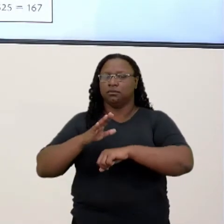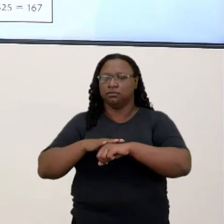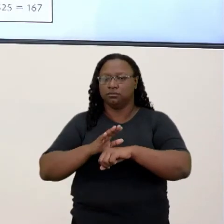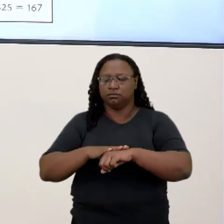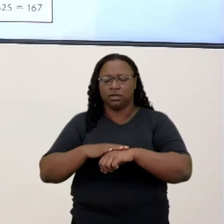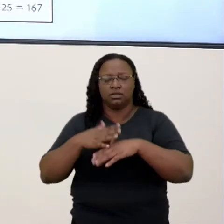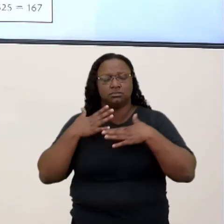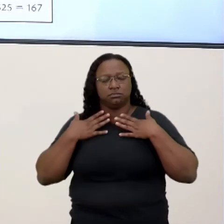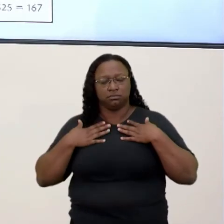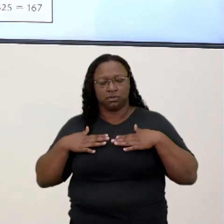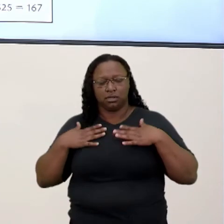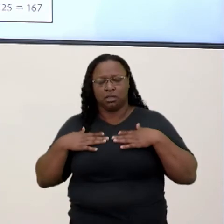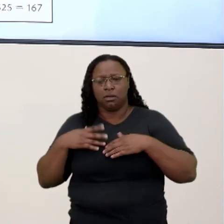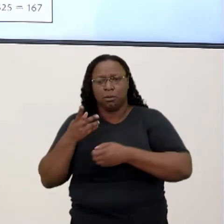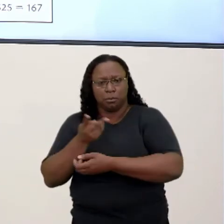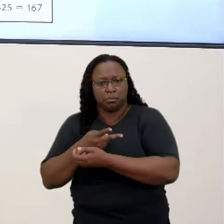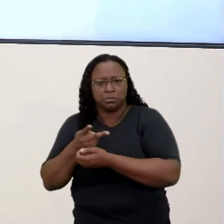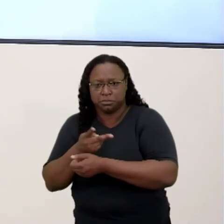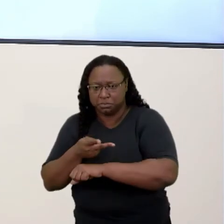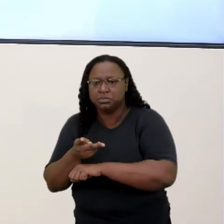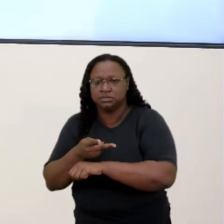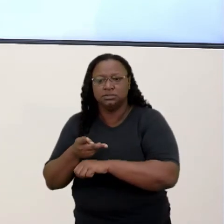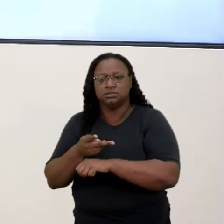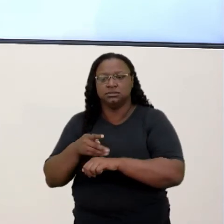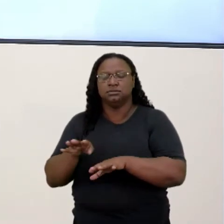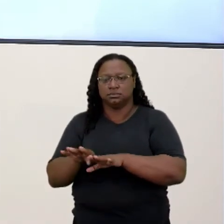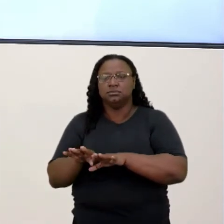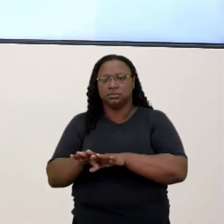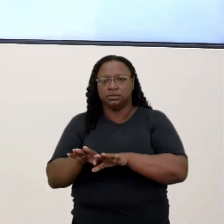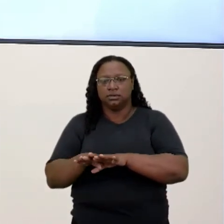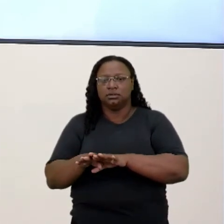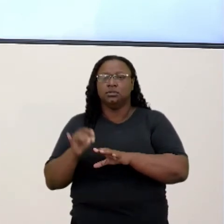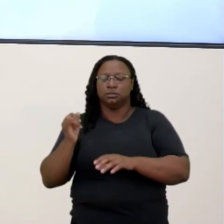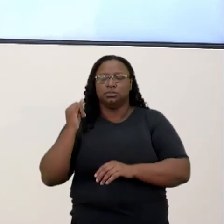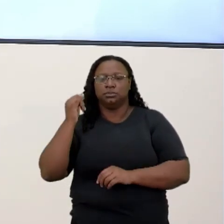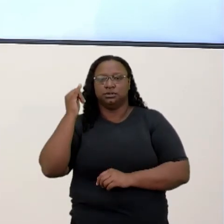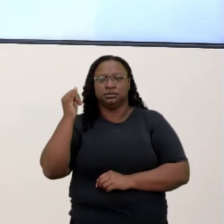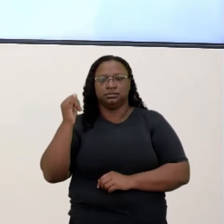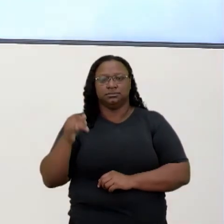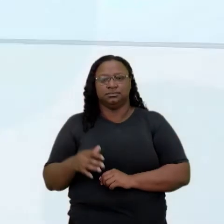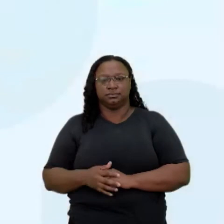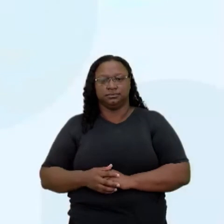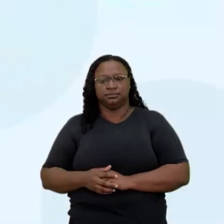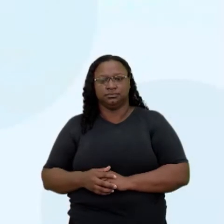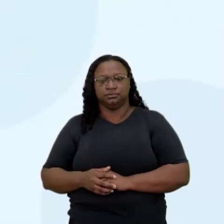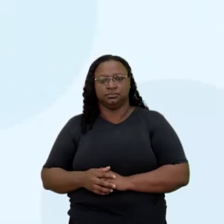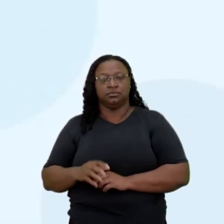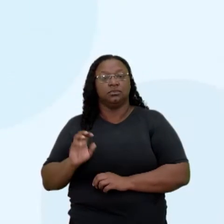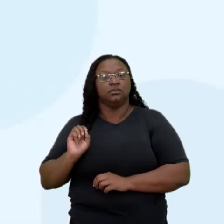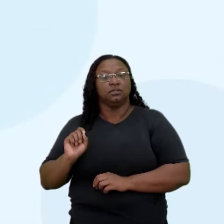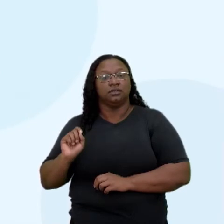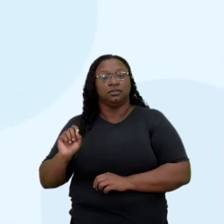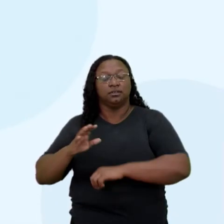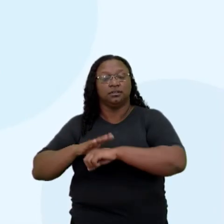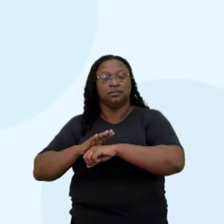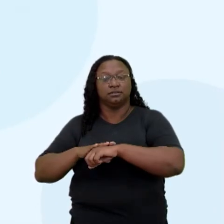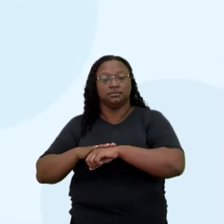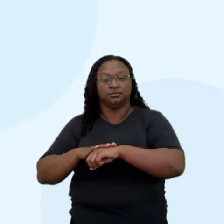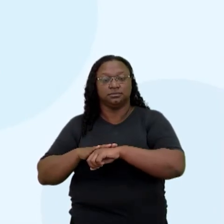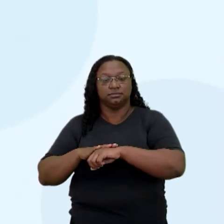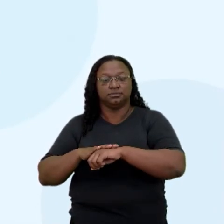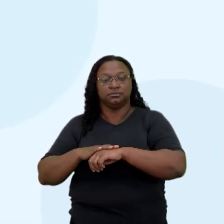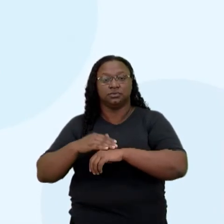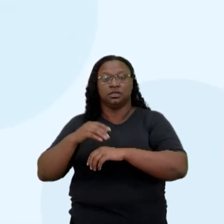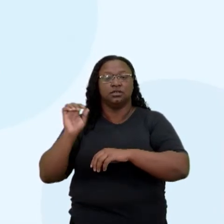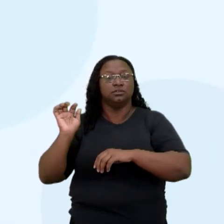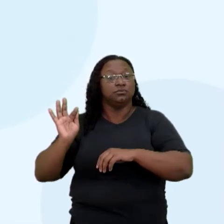paciência, pesquise também, é muito legal, muito importante. Bom, e aí o que a gente vai fazer? Já estamos nos encaminhando aí para o